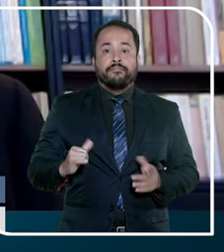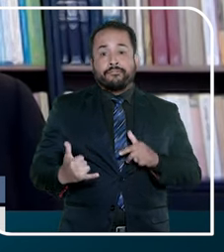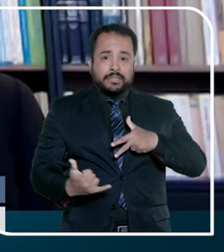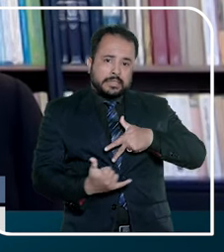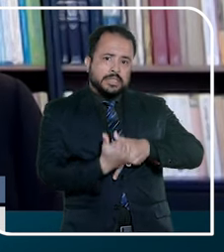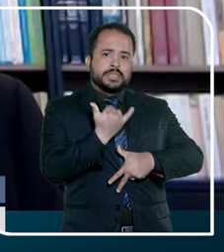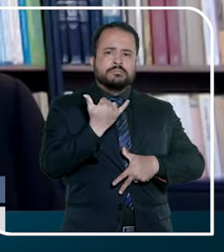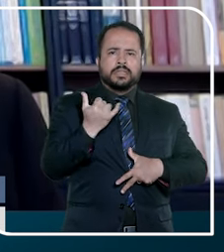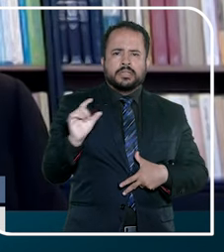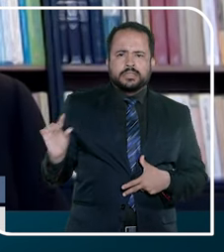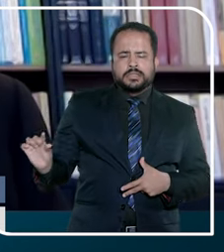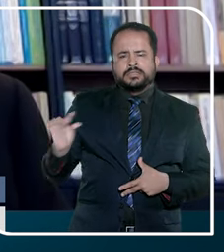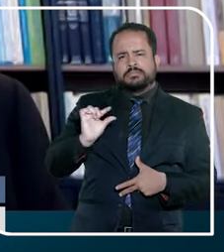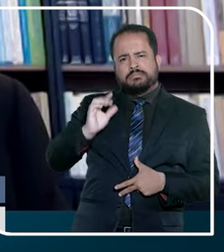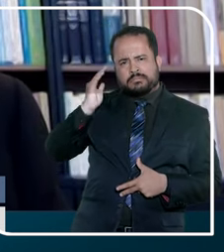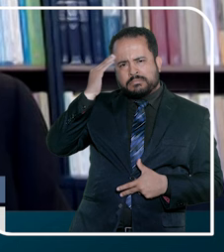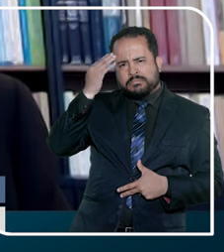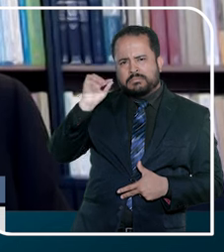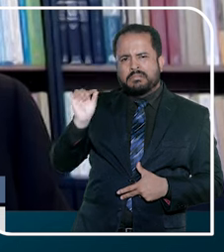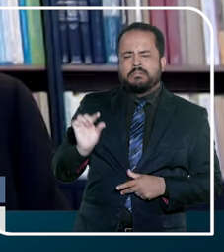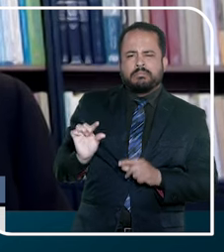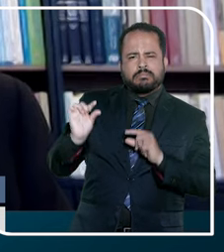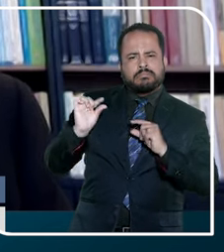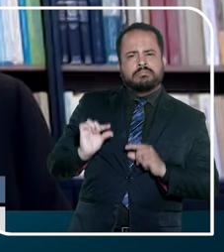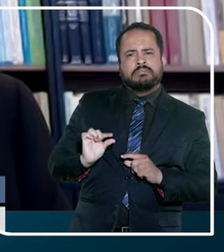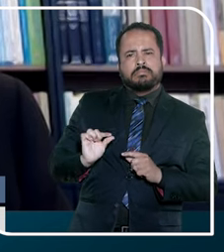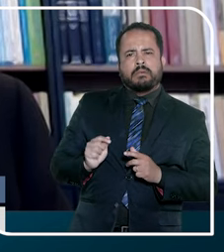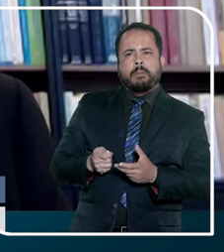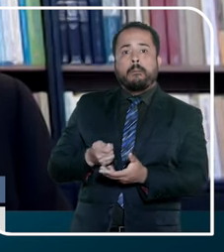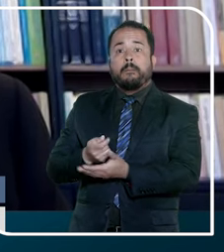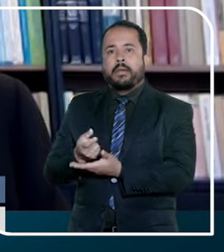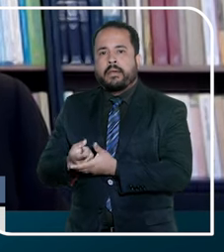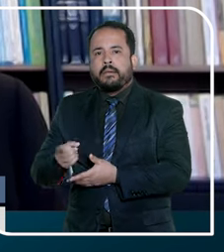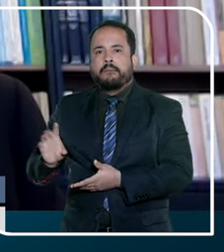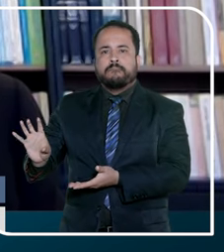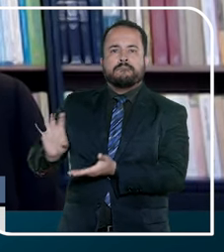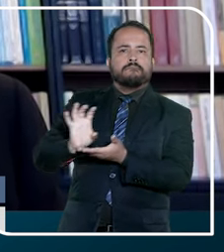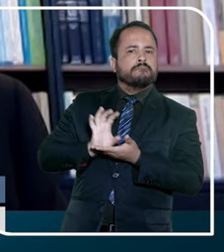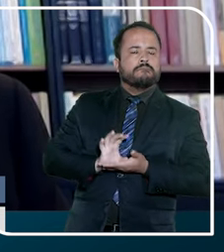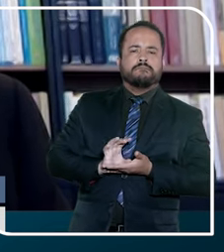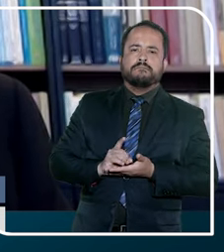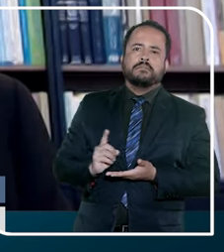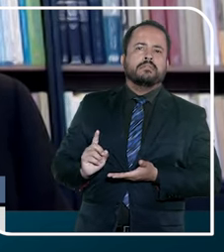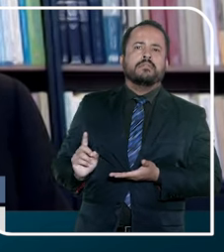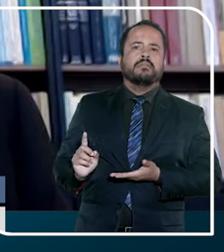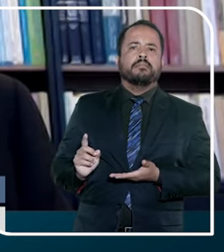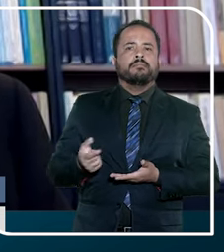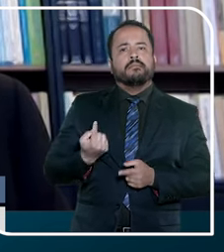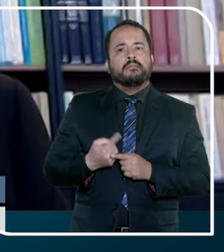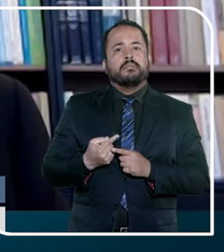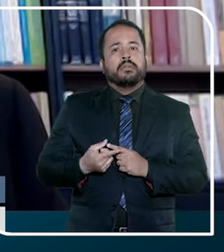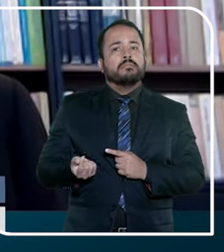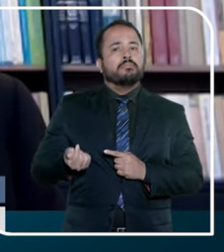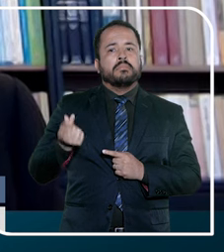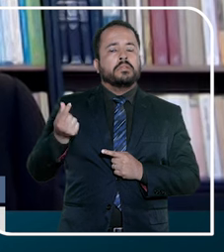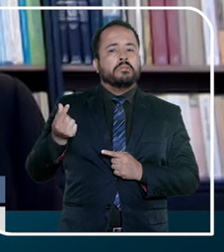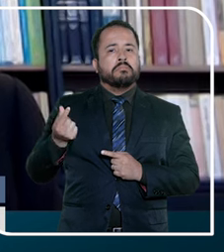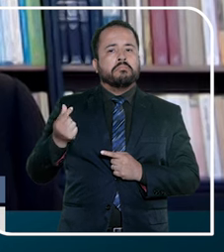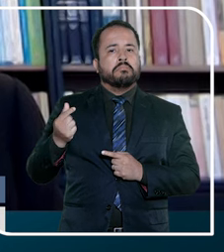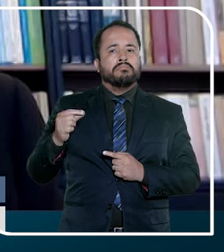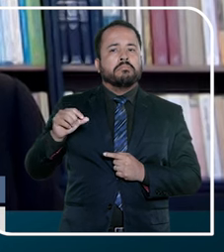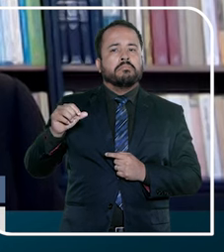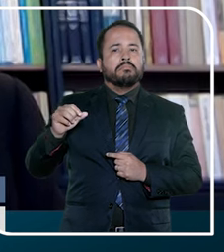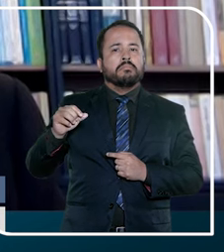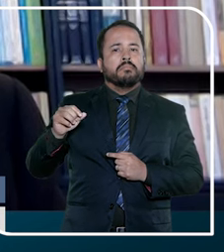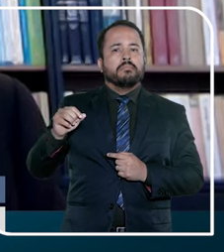suficiente para que ela cobre o débito eh não há sentido na aplicação de uma sanção penal por um crime